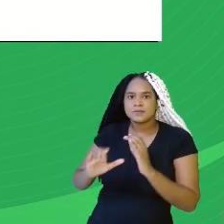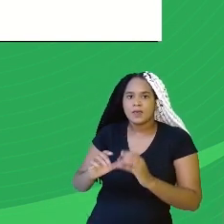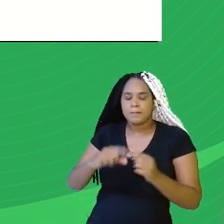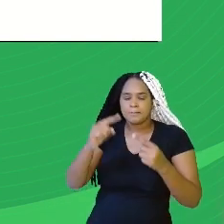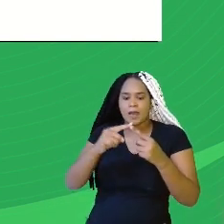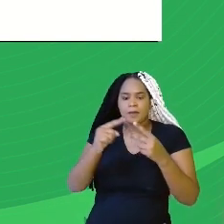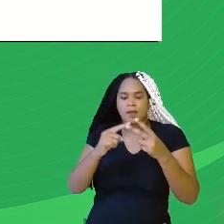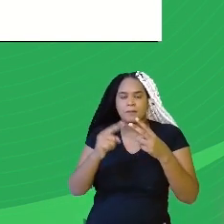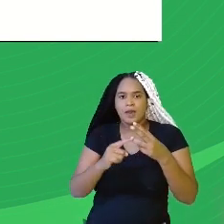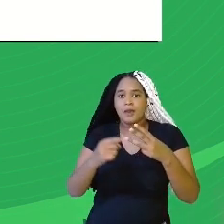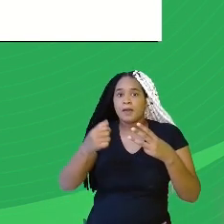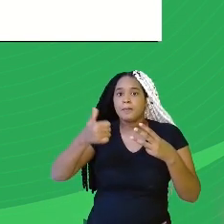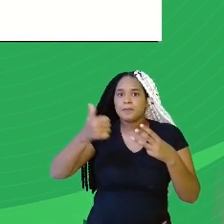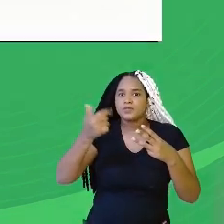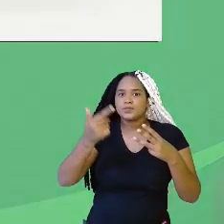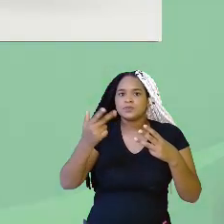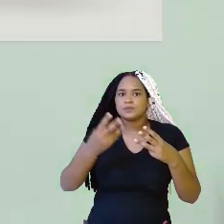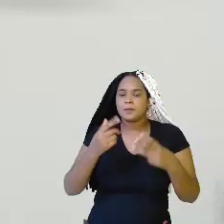do plural.